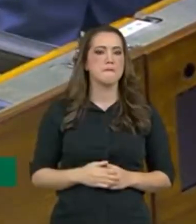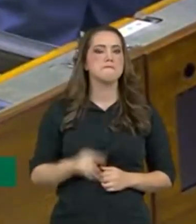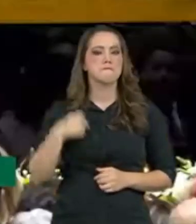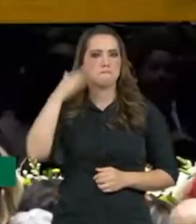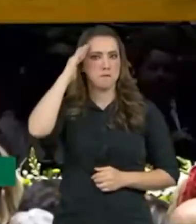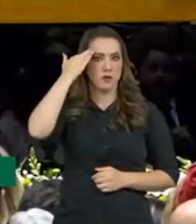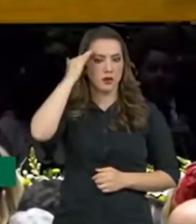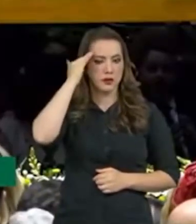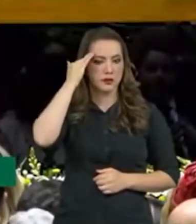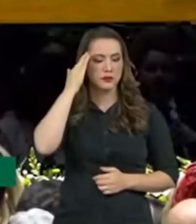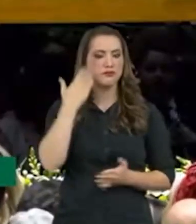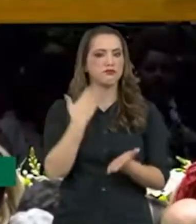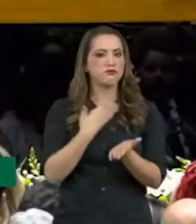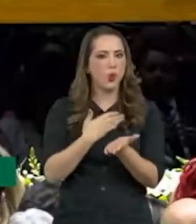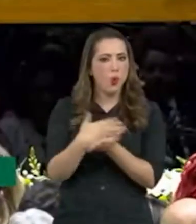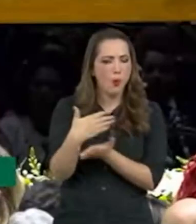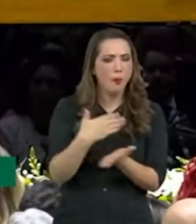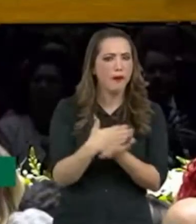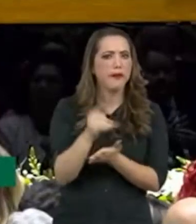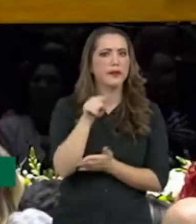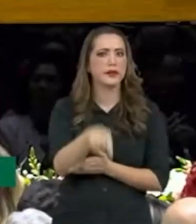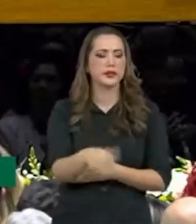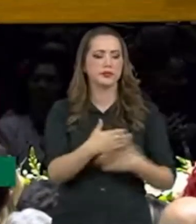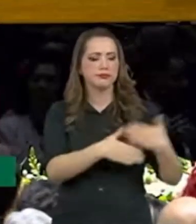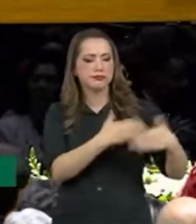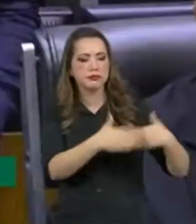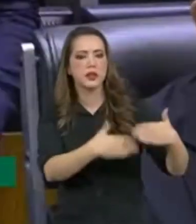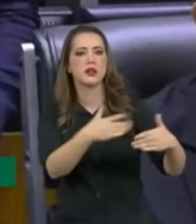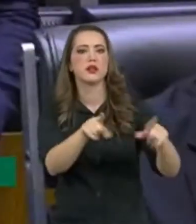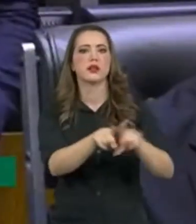Compreendi desde o início da jornada